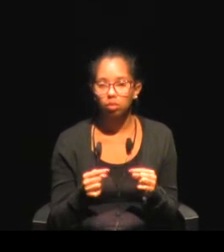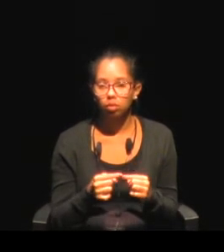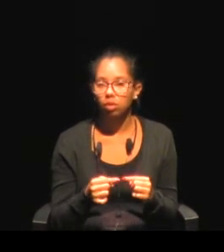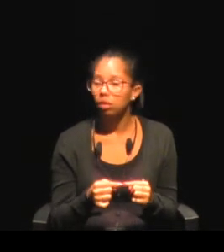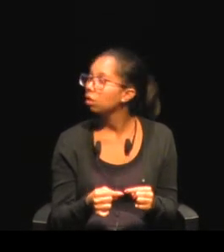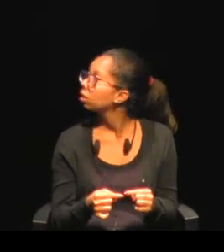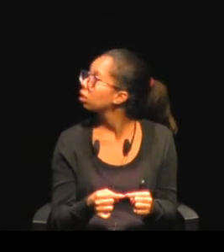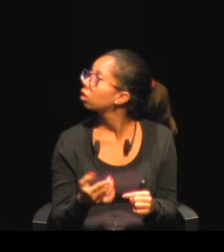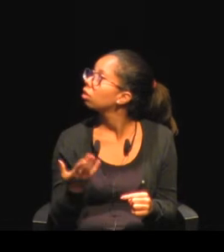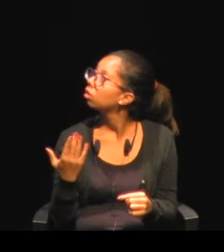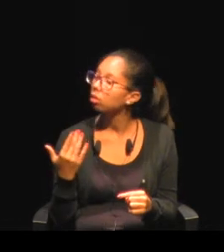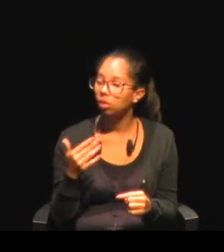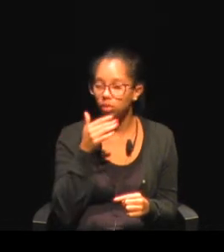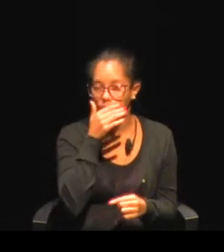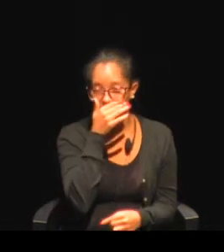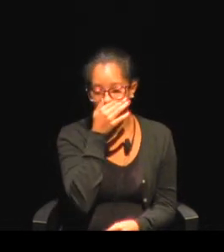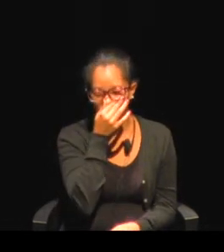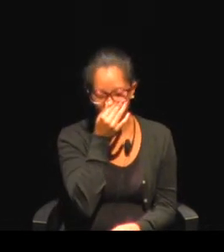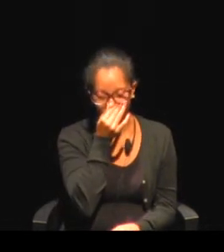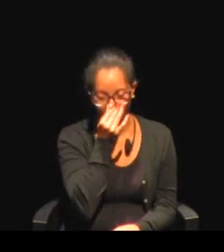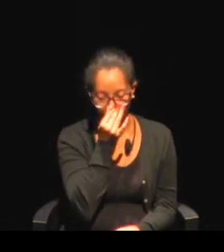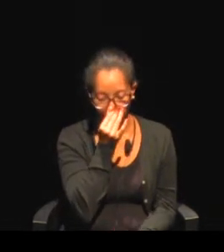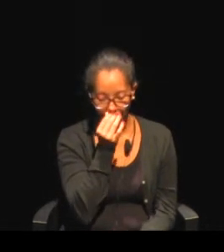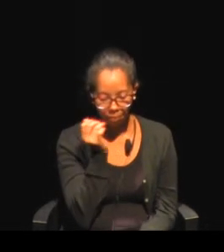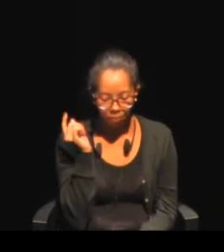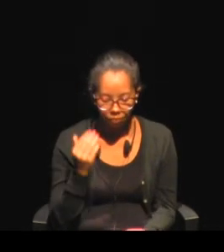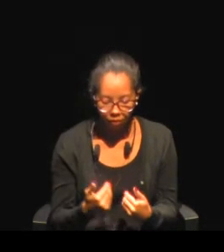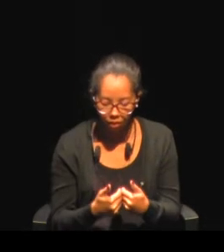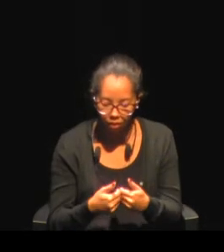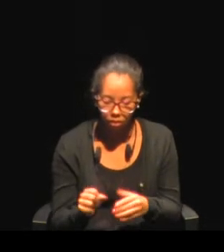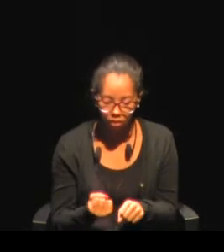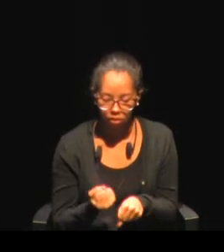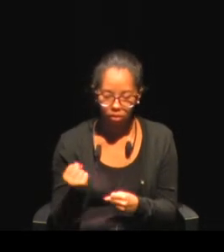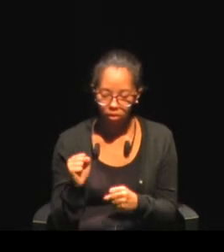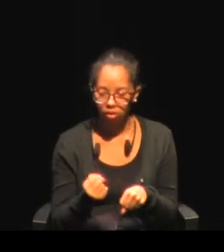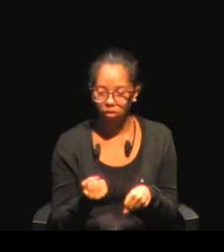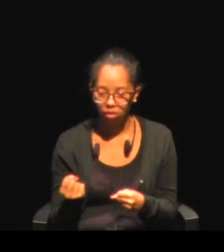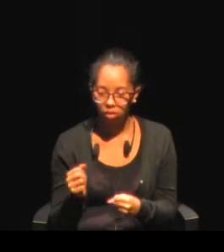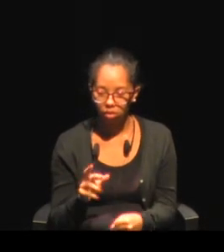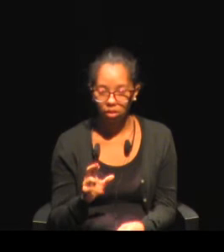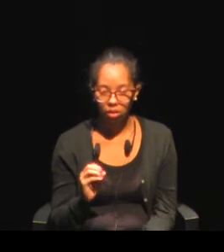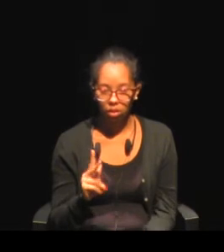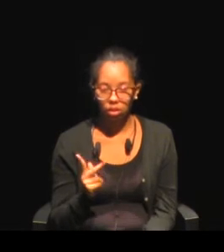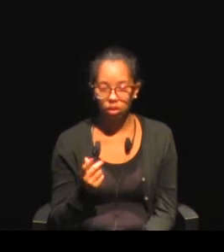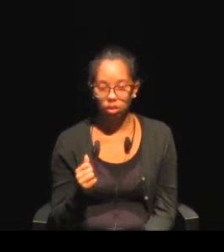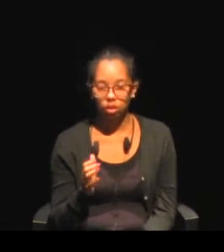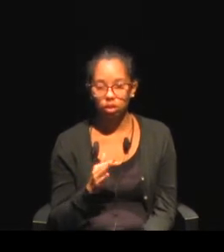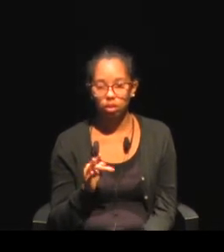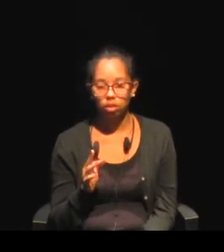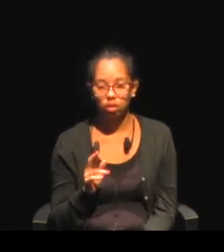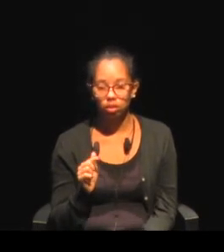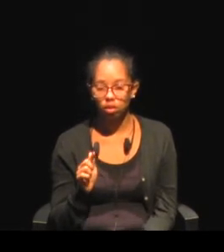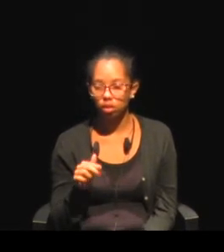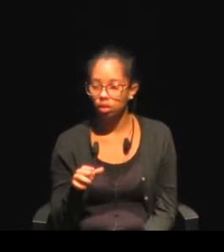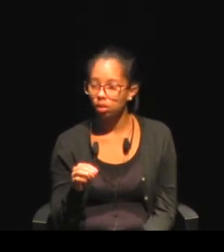conectado, né, como num único corpo com o antigo, né? Aqui, o começo da escavação da rocha fragmentada, chegamos aqui, pegamos